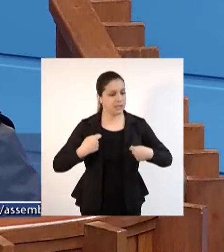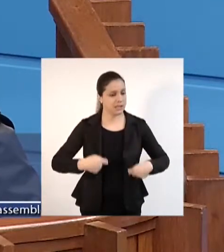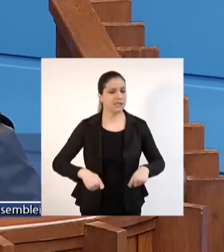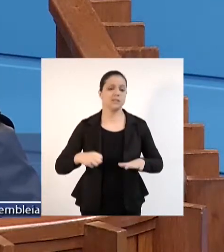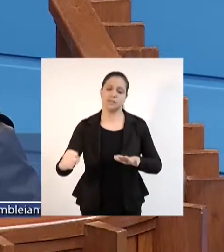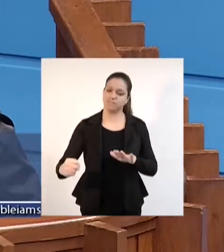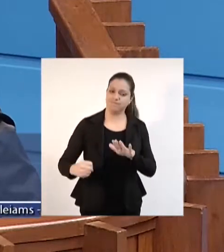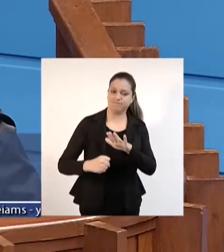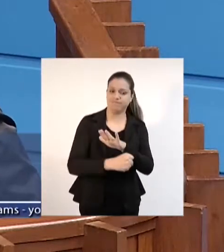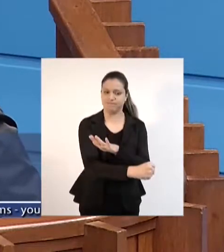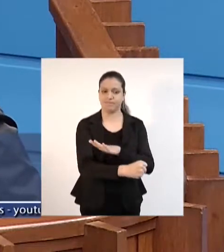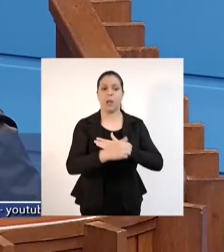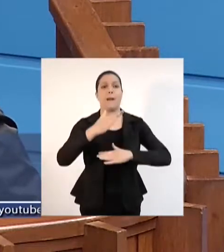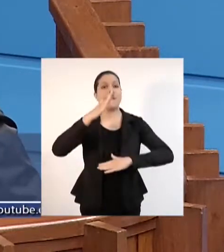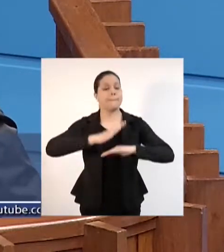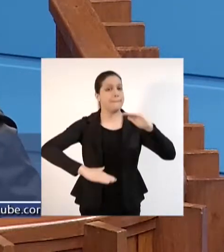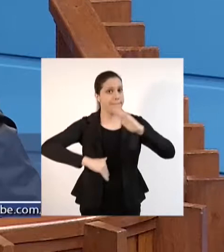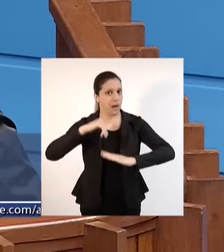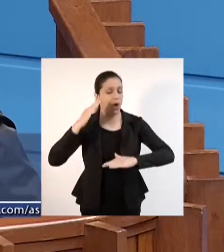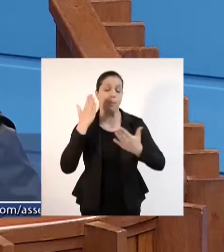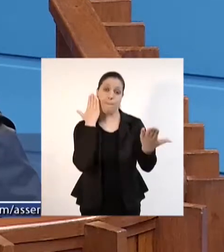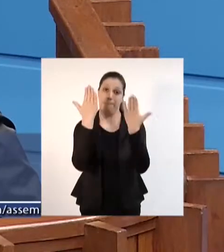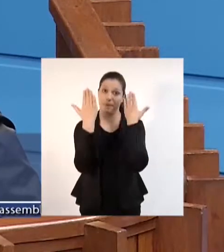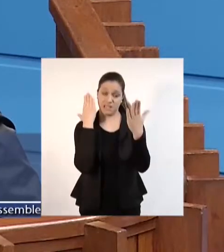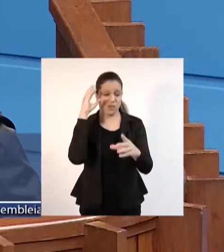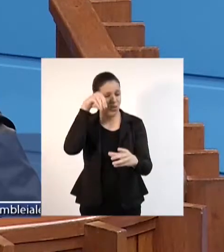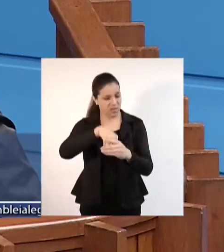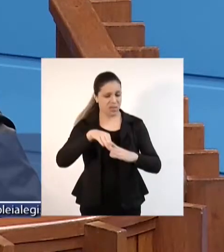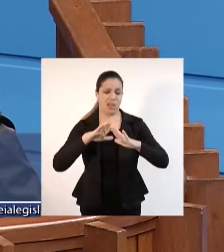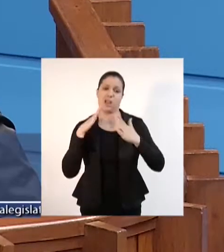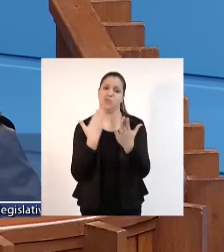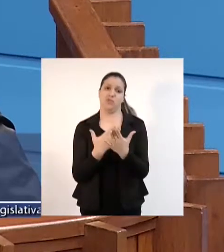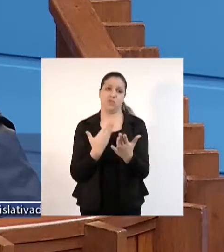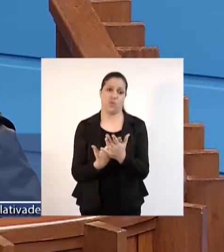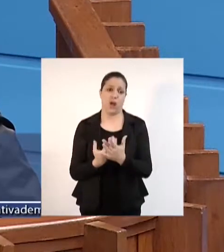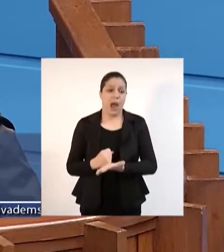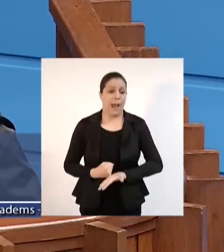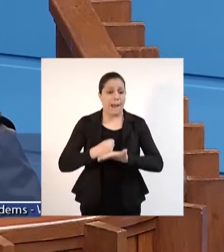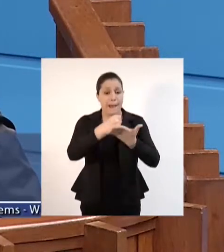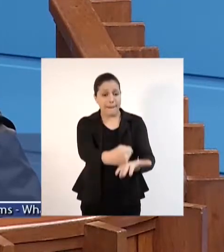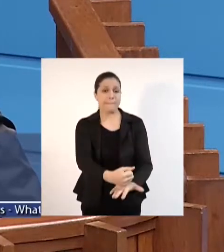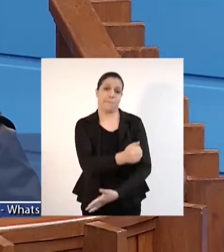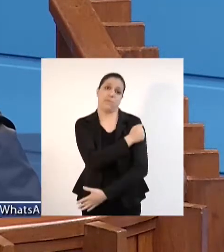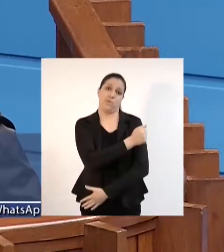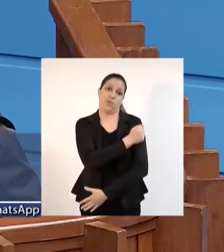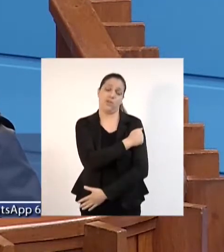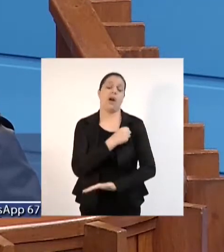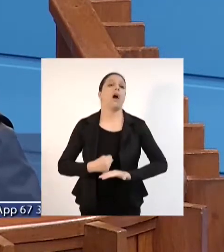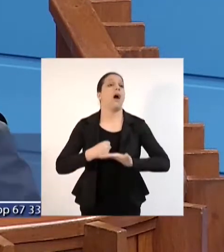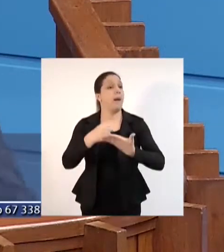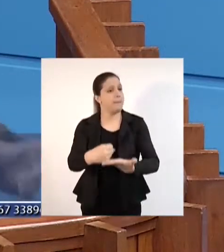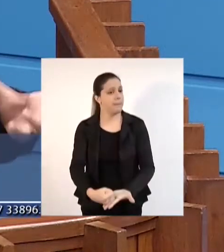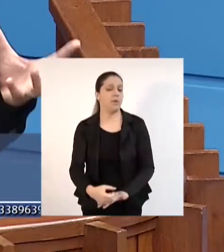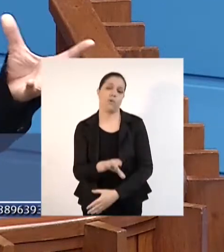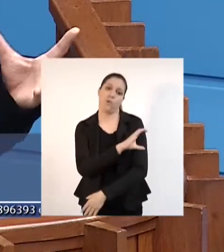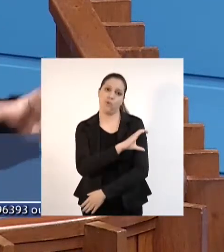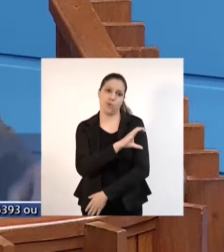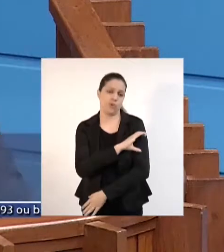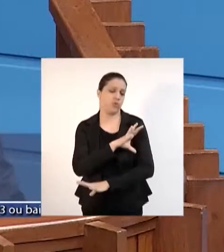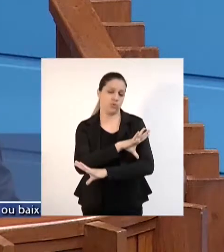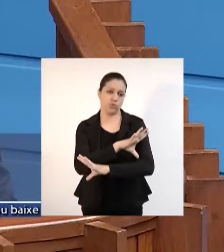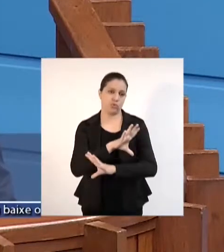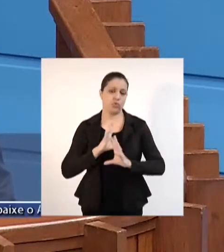presença de profissionais desta área nas escolas, para dar esse suporte. A Secretaria de Educação criou um núcleo lá,